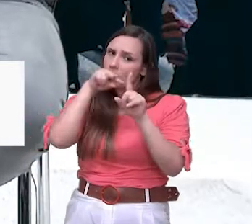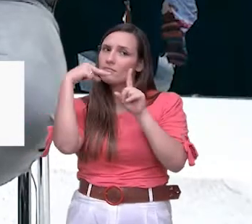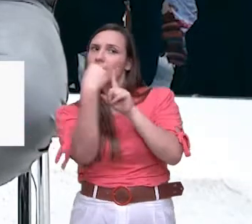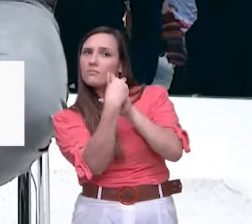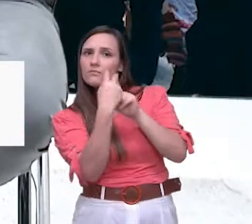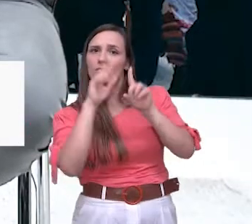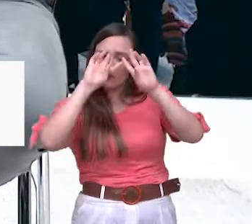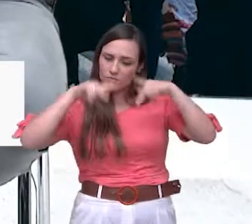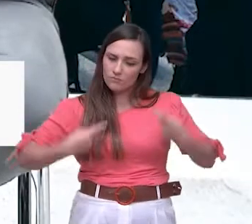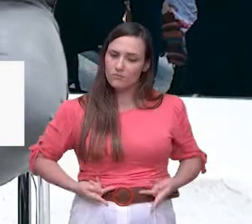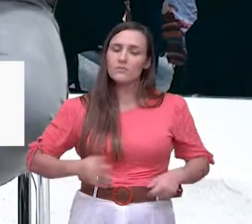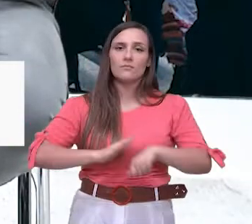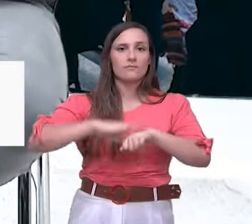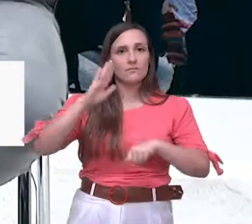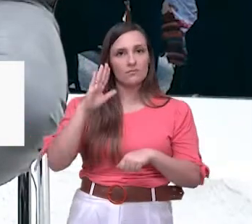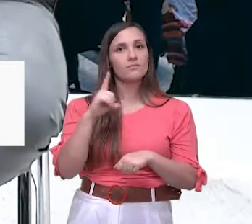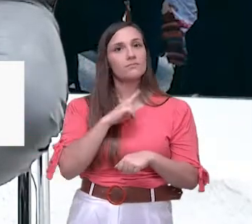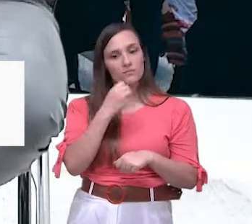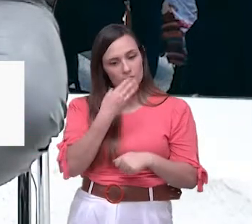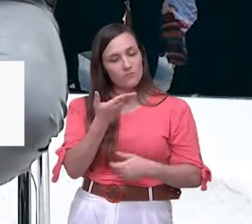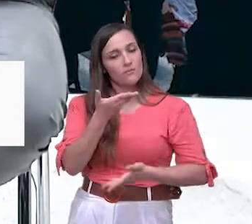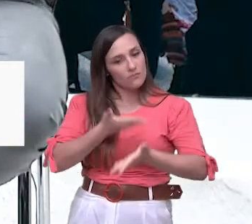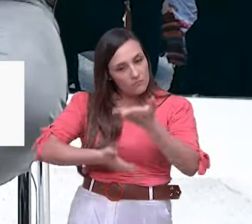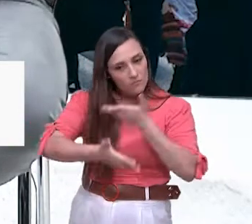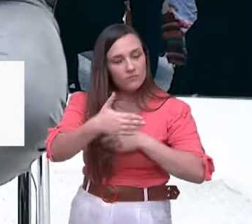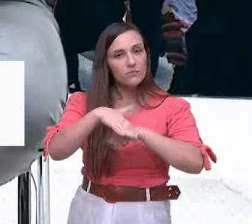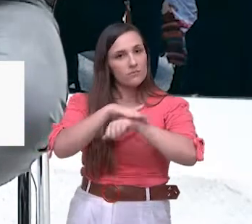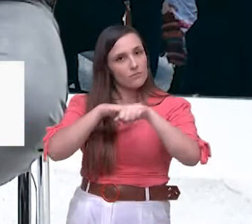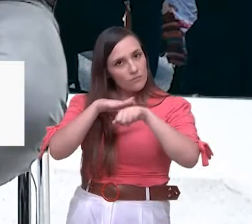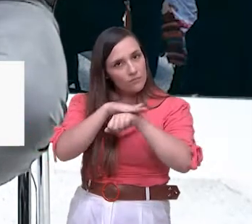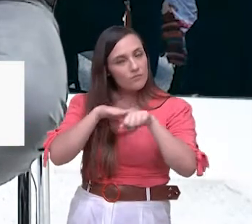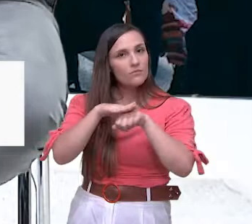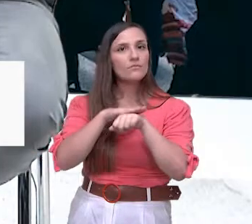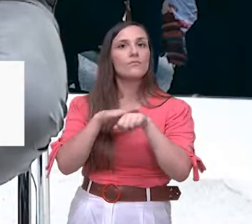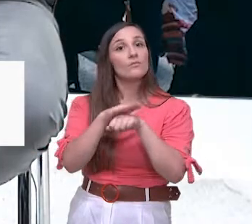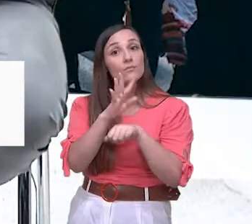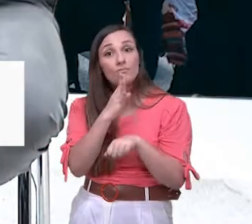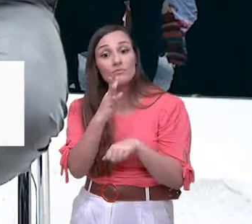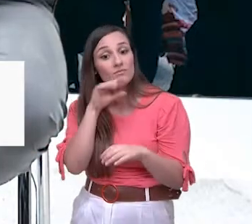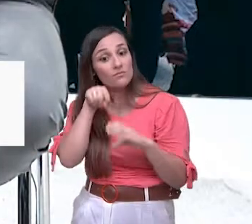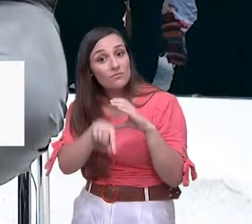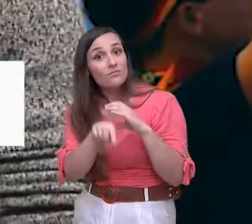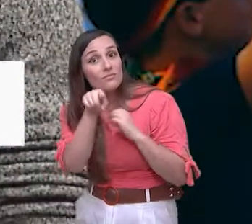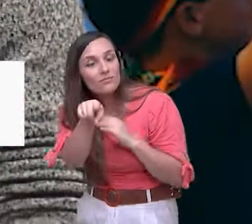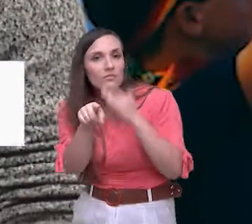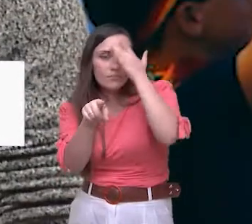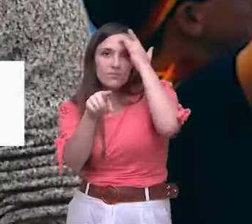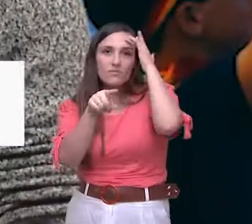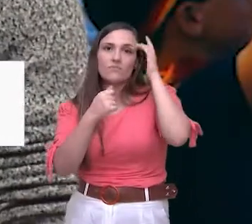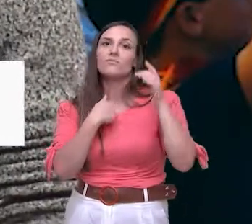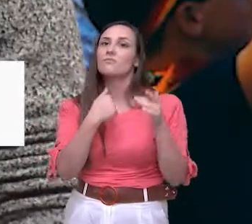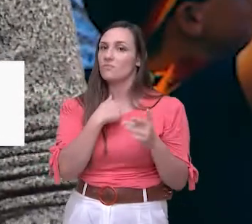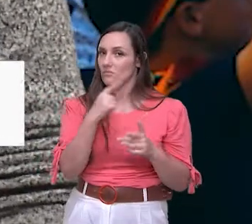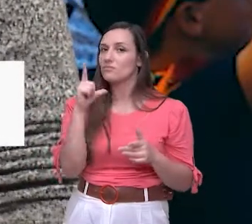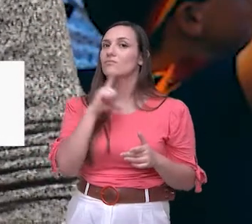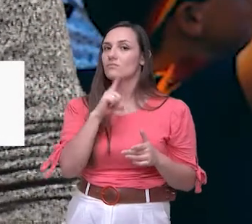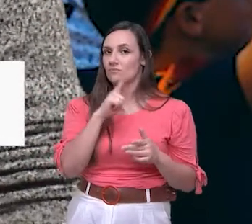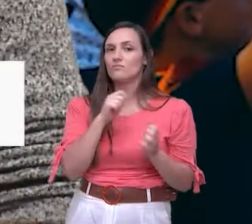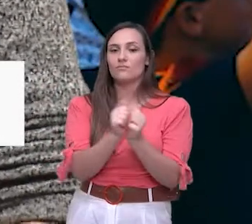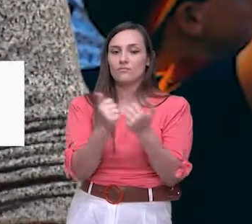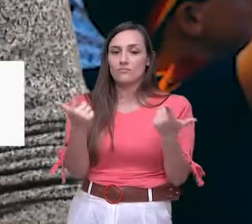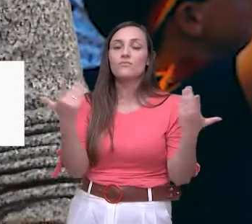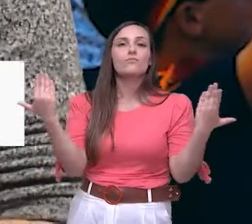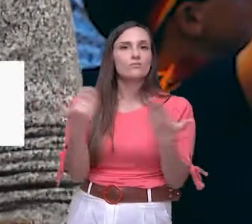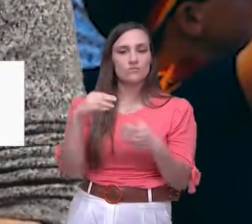humana para eu poder me relacionar e estar aberta é realmente conhecer aquela pessoa como ela é eu eu tenho a sorte